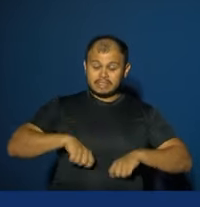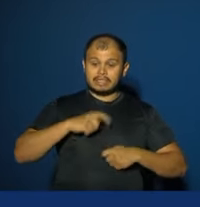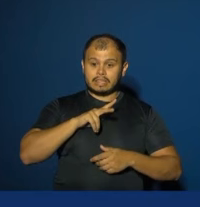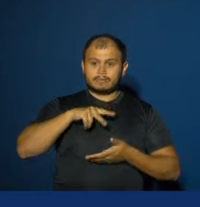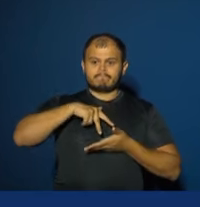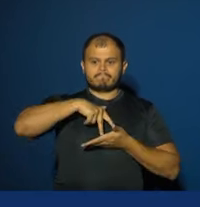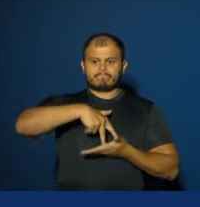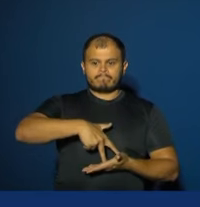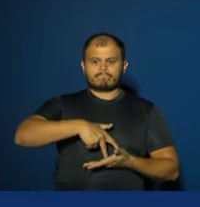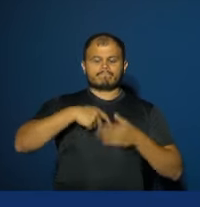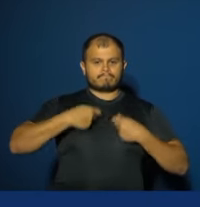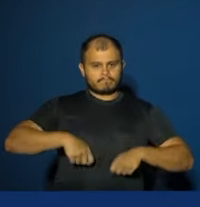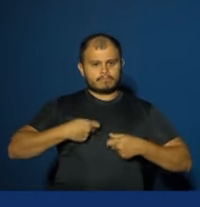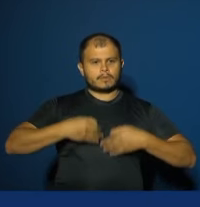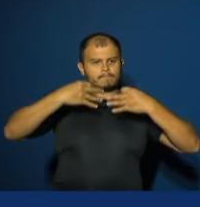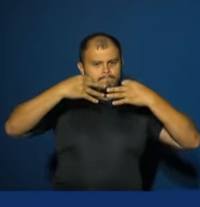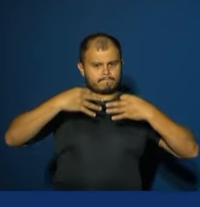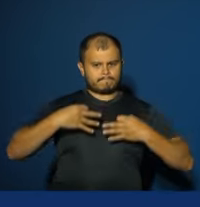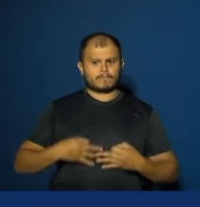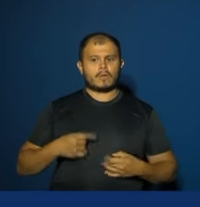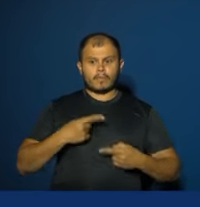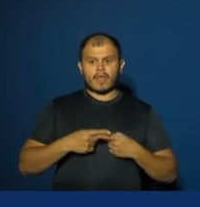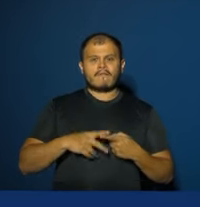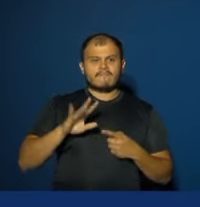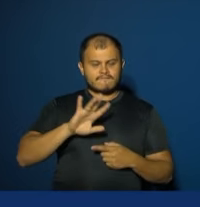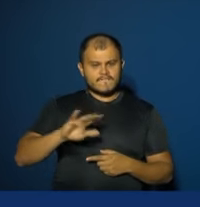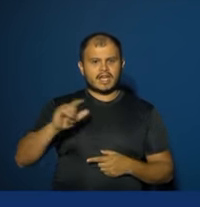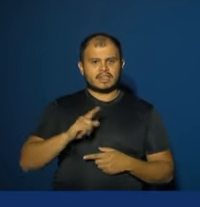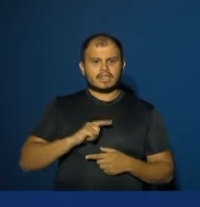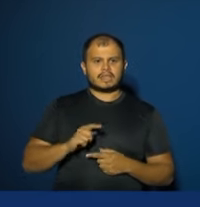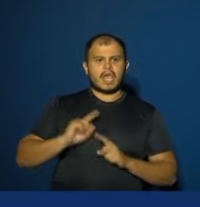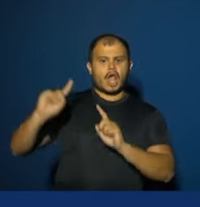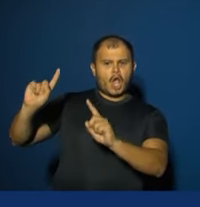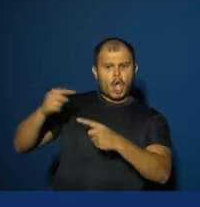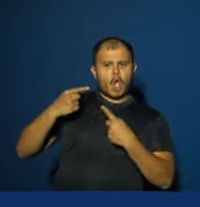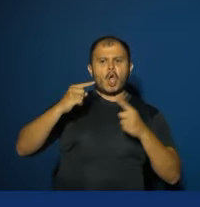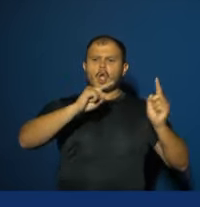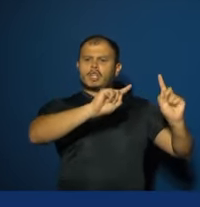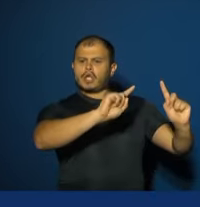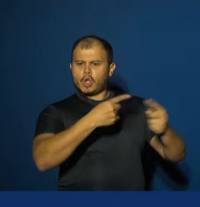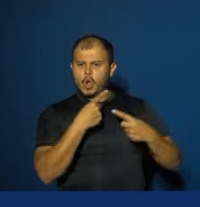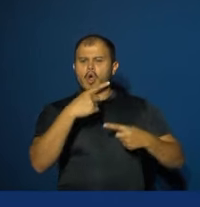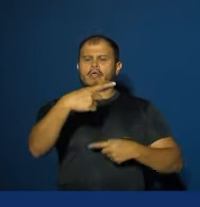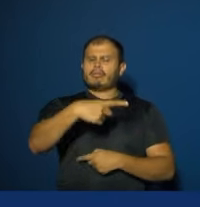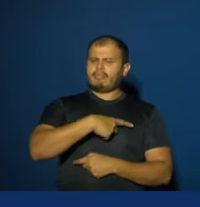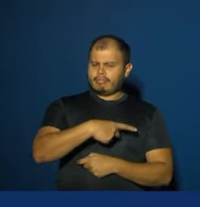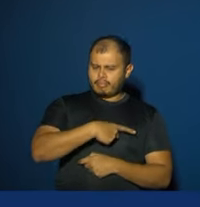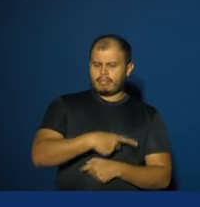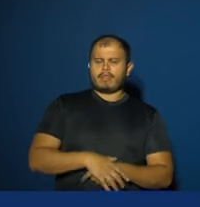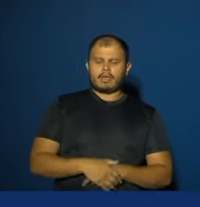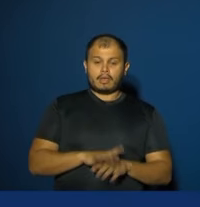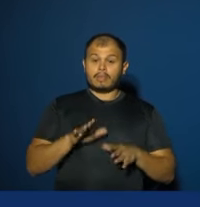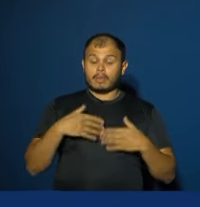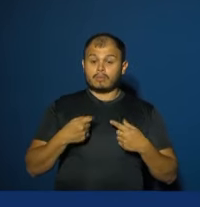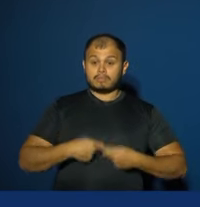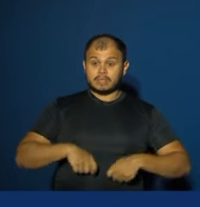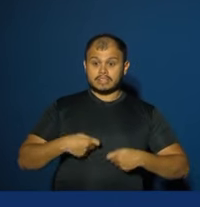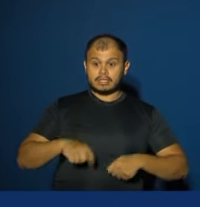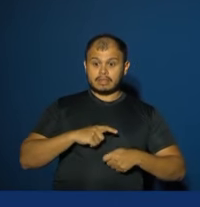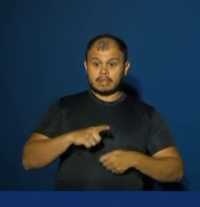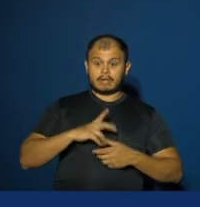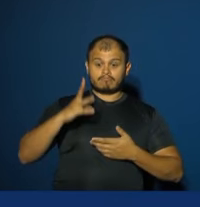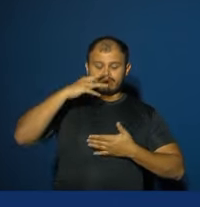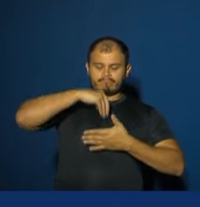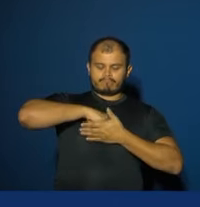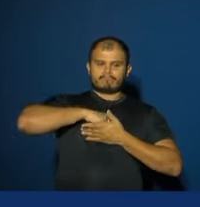máximo possível blindado né porque você vai se atacar de todas as formas Então você precisa de eh trabalhar muito essa parte de